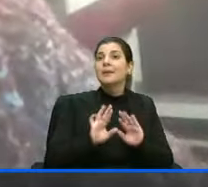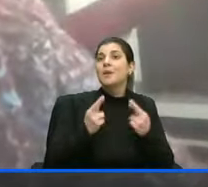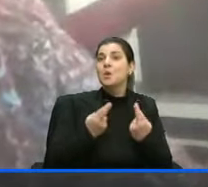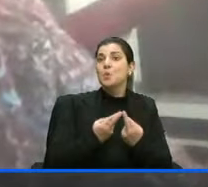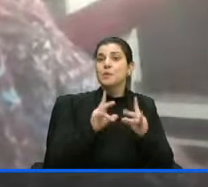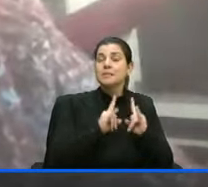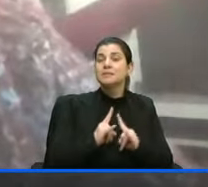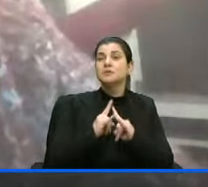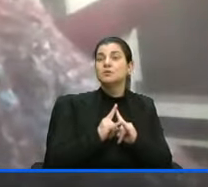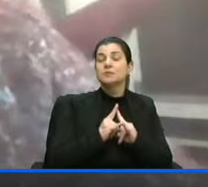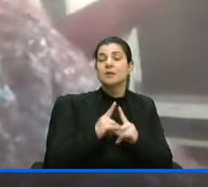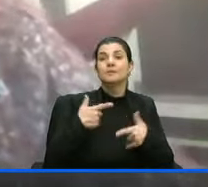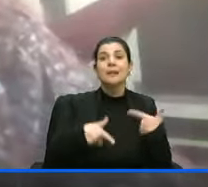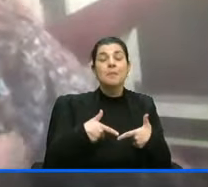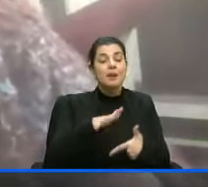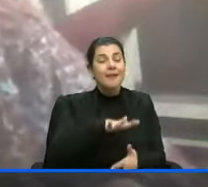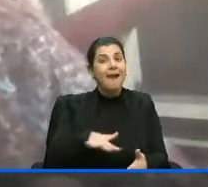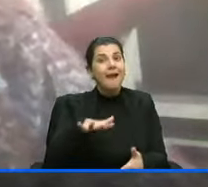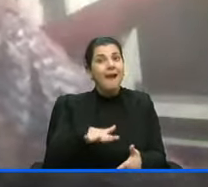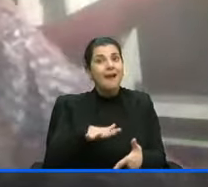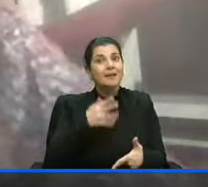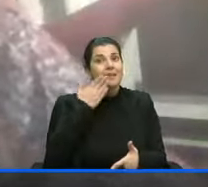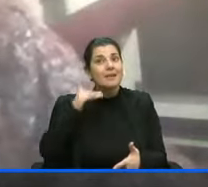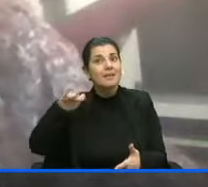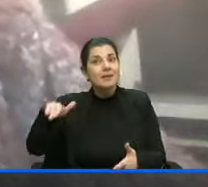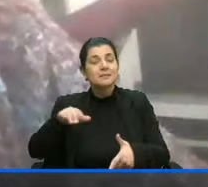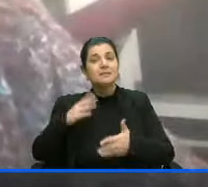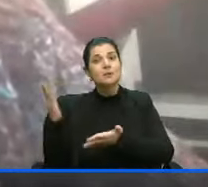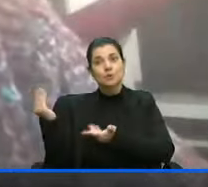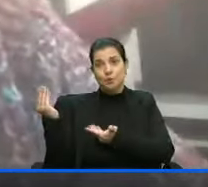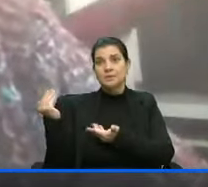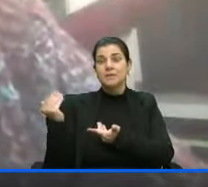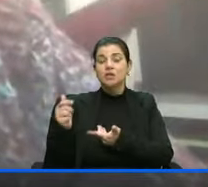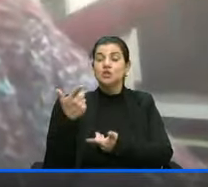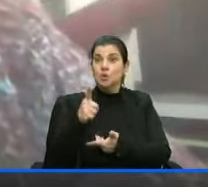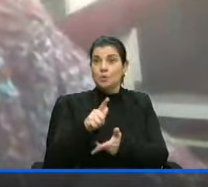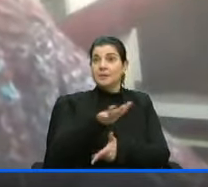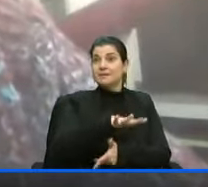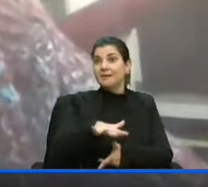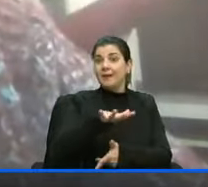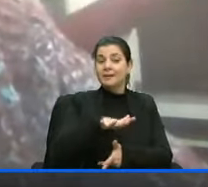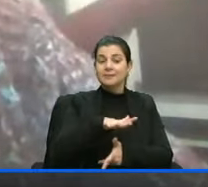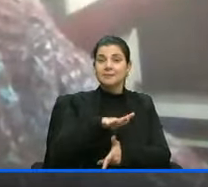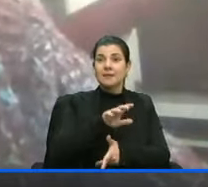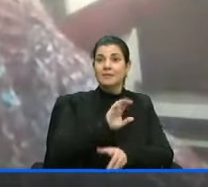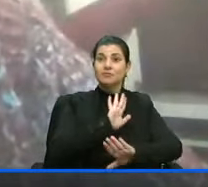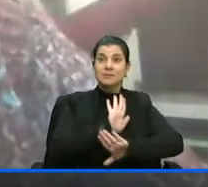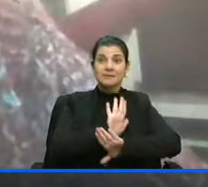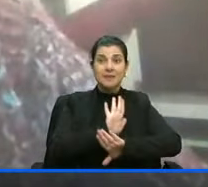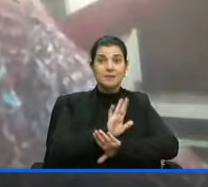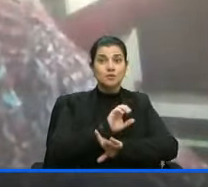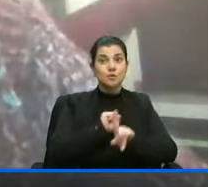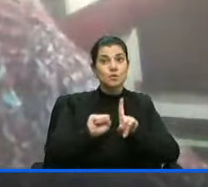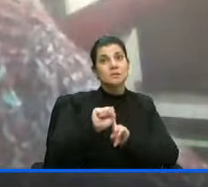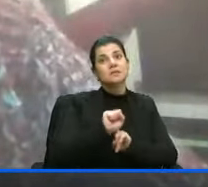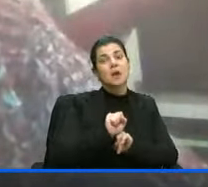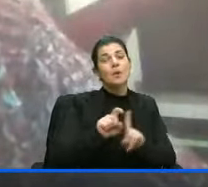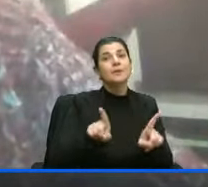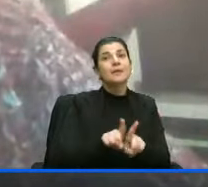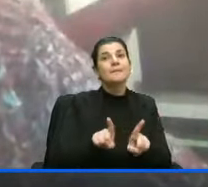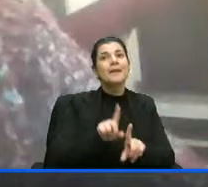na área, né, da criança e adolescente, mas também em outras áreas da assistência social. E também vai eleger